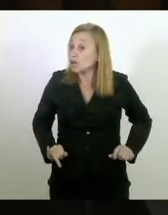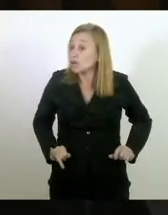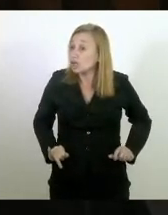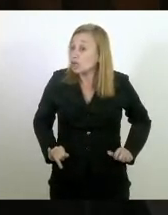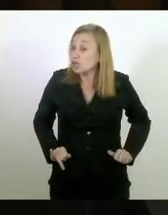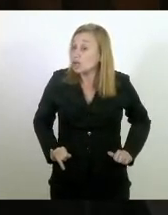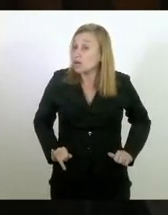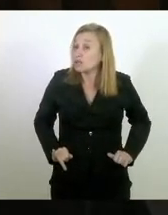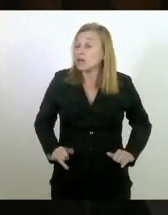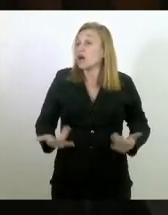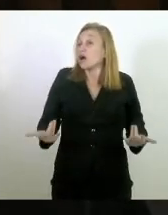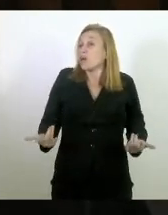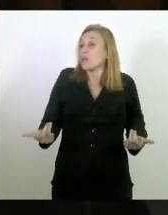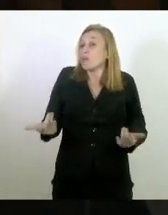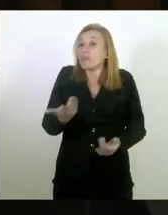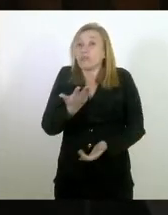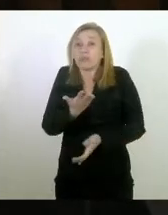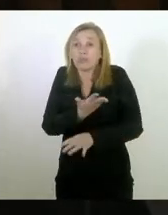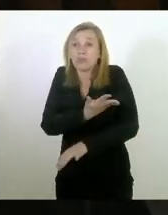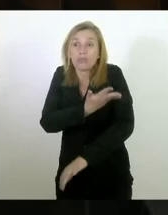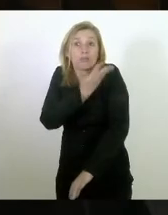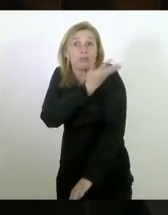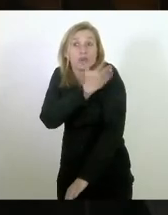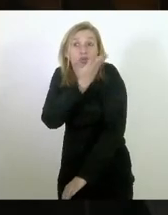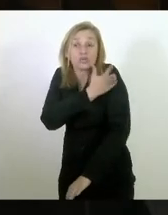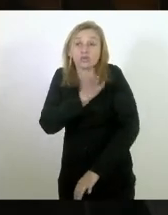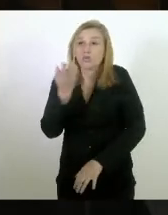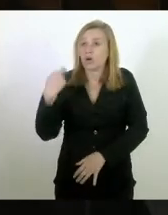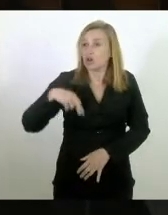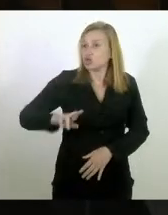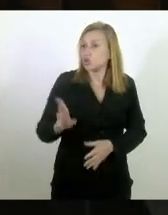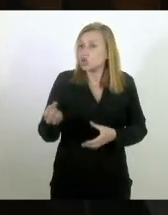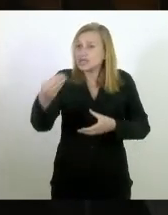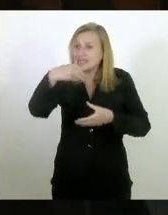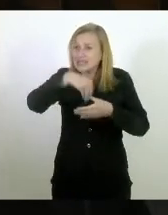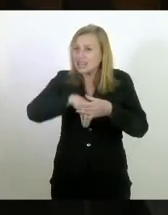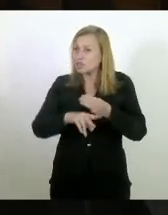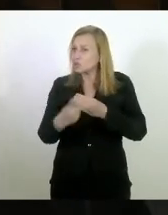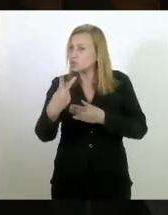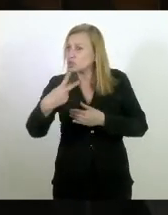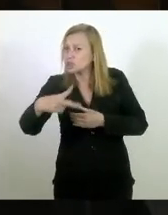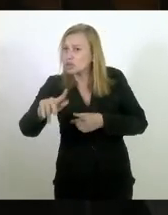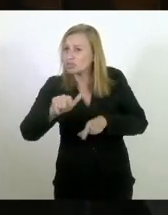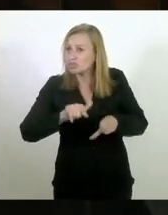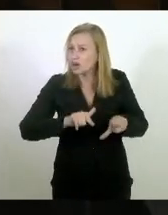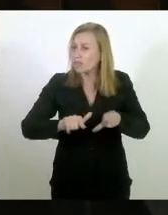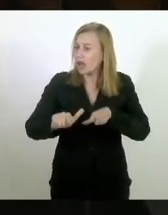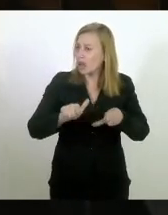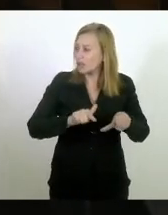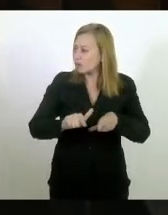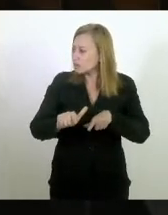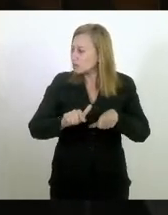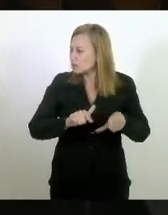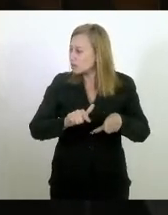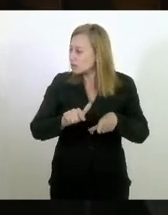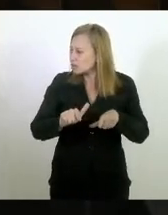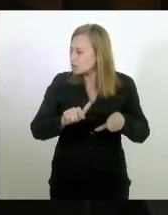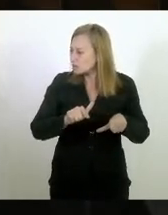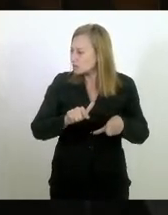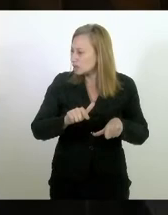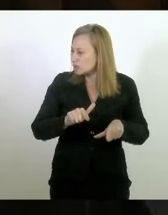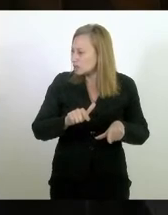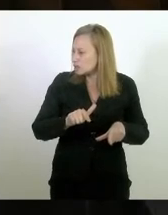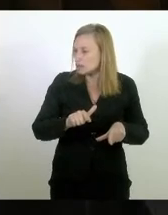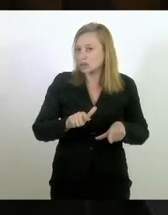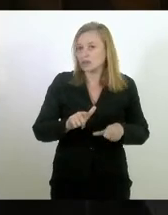preconceito religioso dentro do seu ambiente de trabalho como